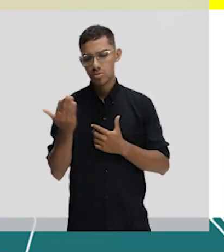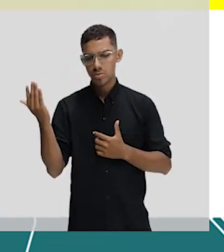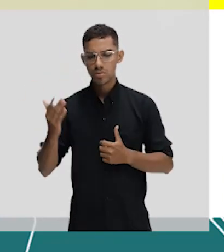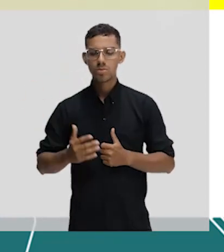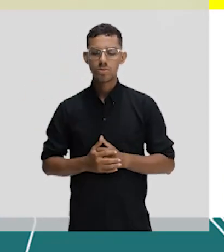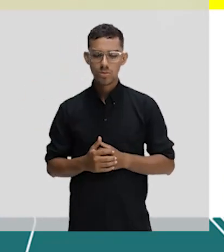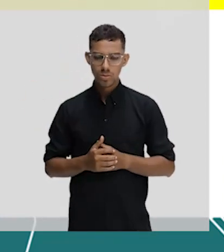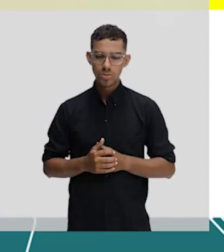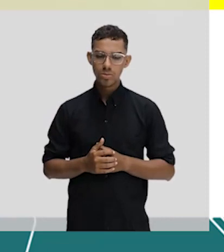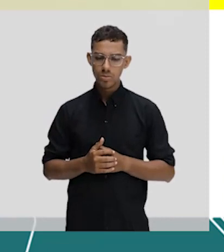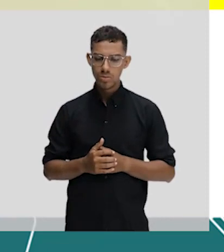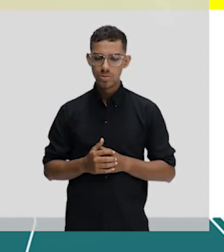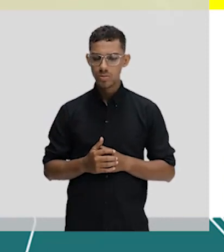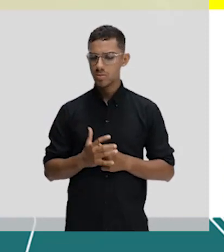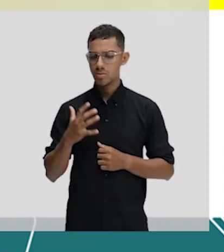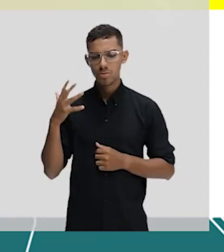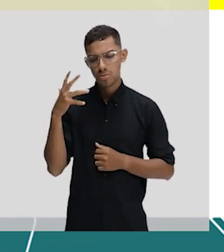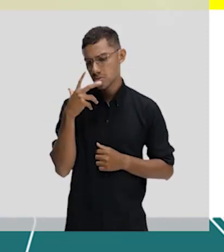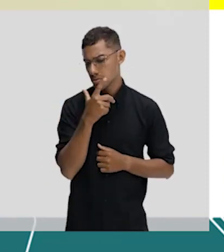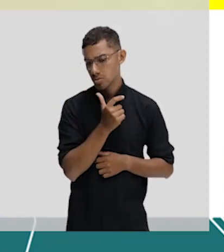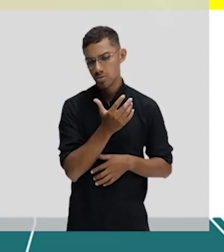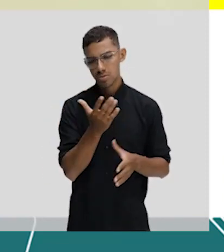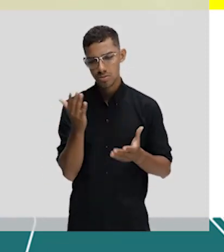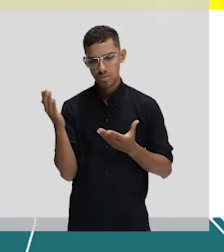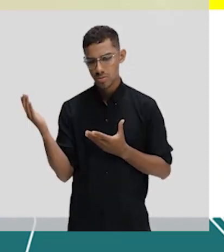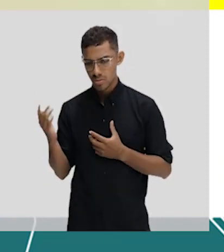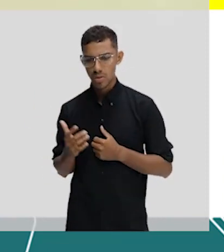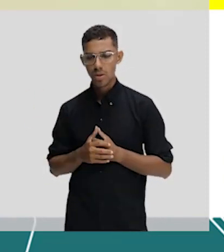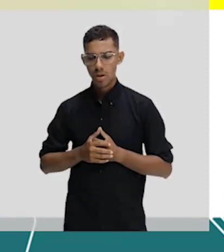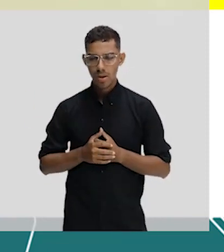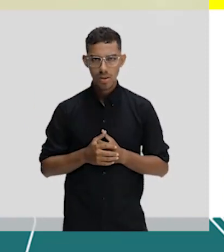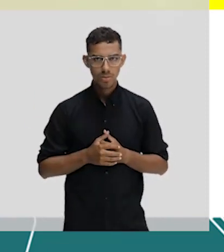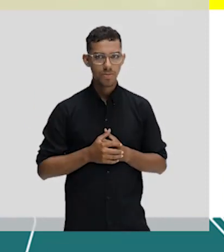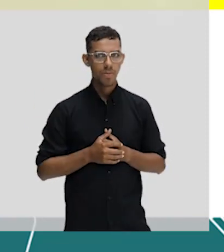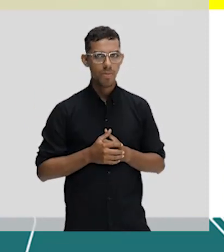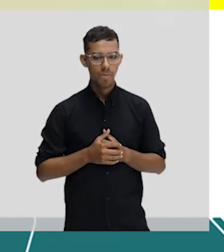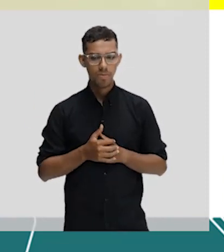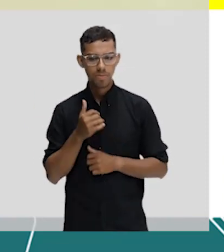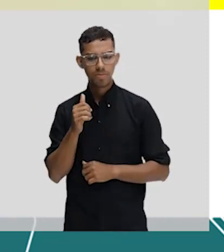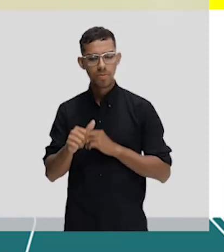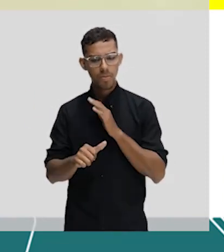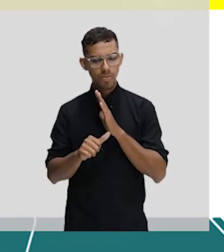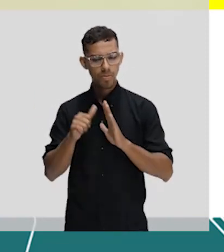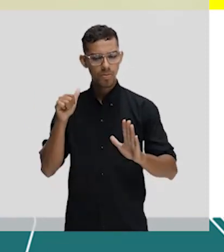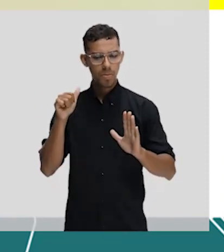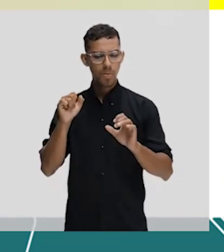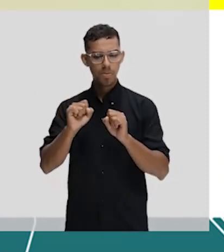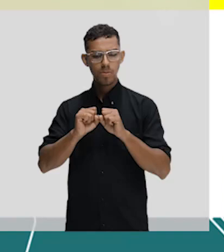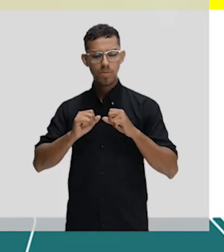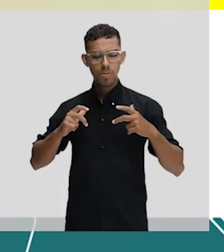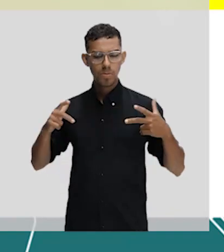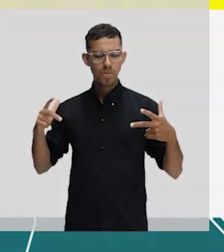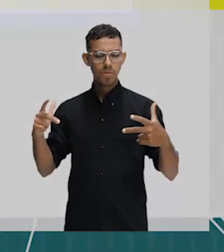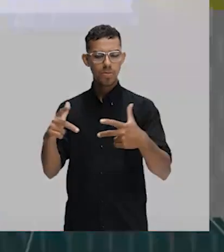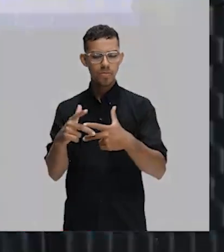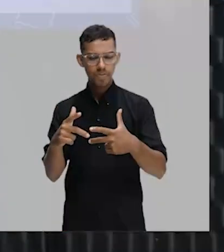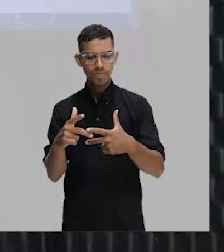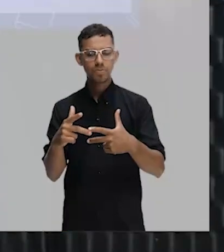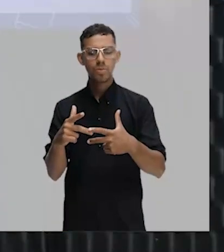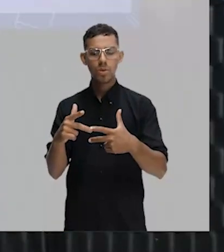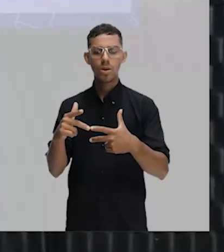dessa. O prédio em si é maravilhoso, né? Foi sede da primeira Assembleia Constituinte Republicana. Mas,